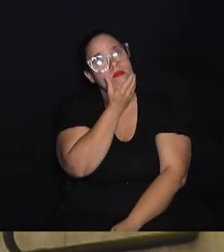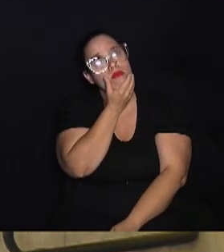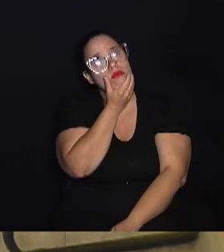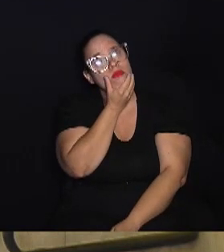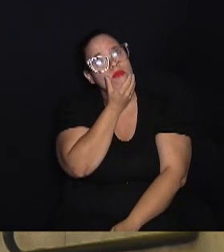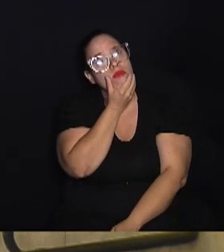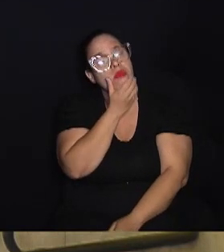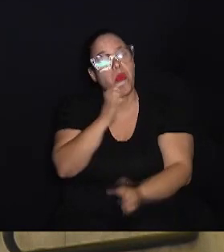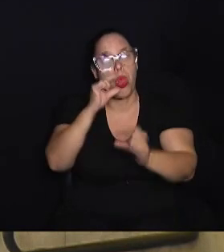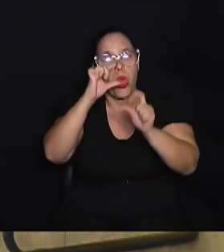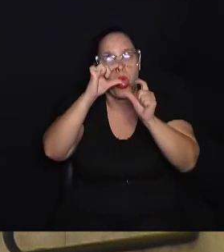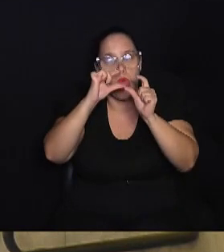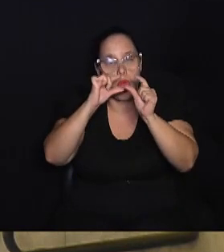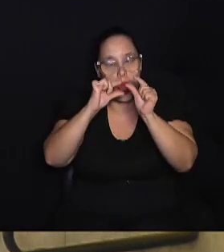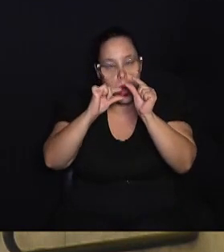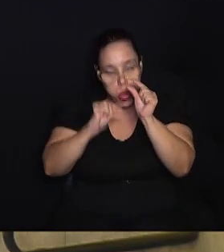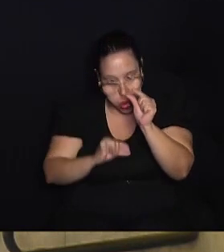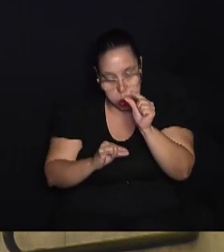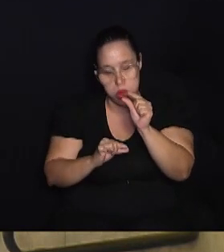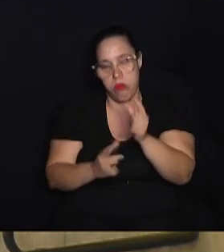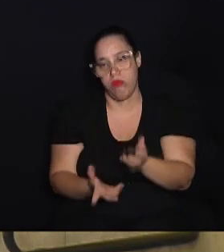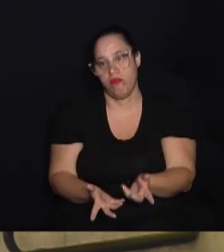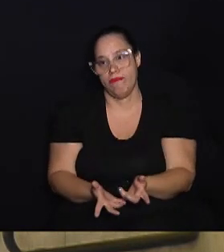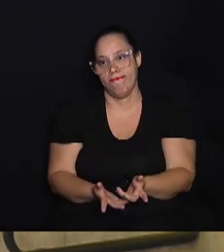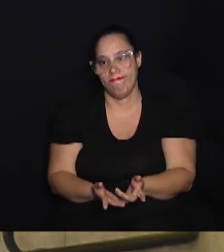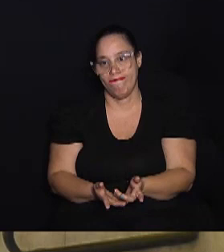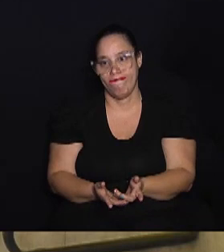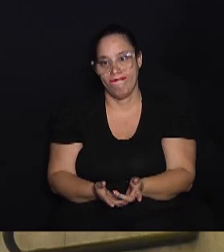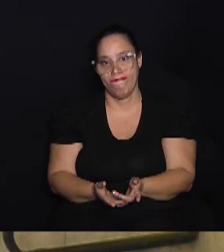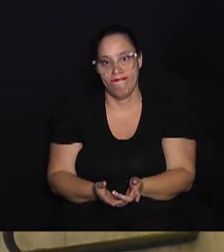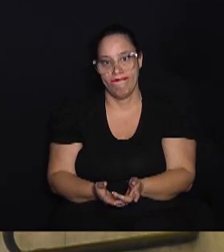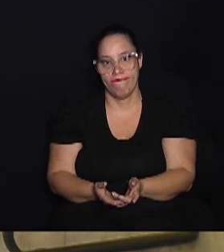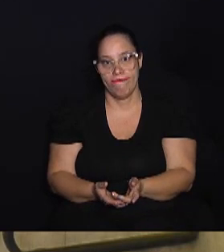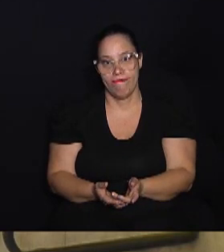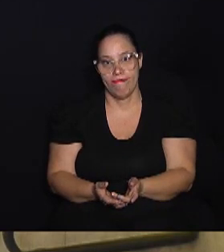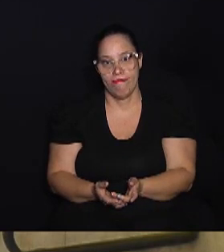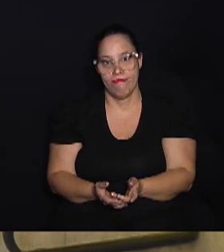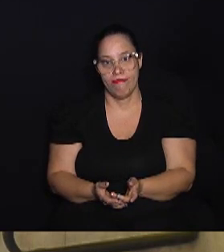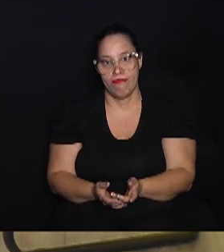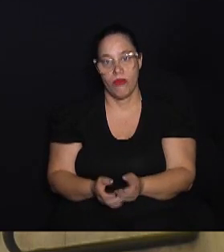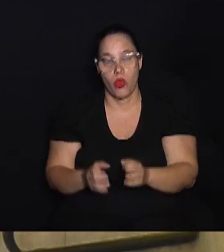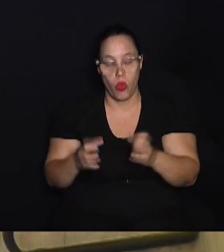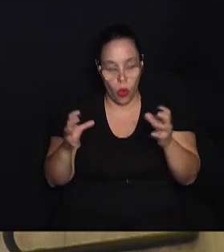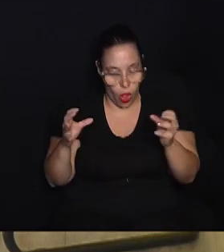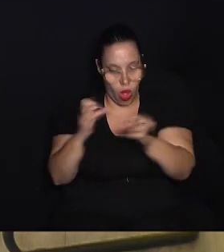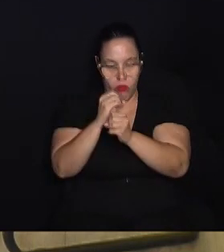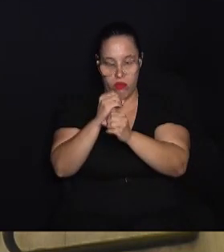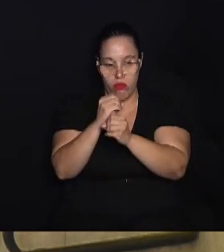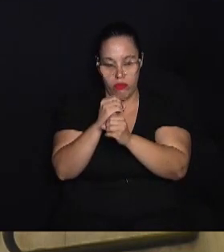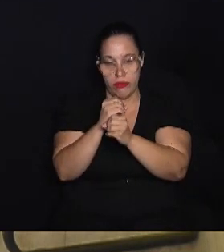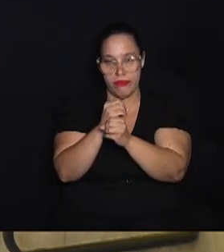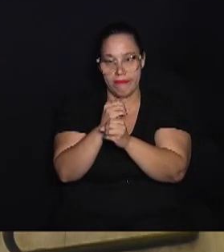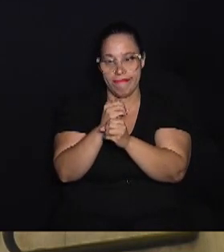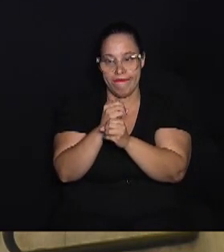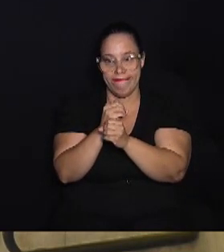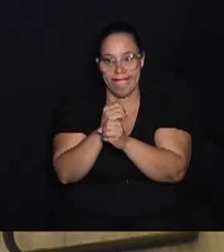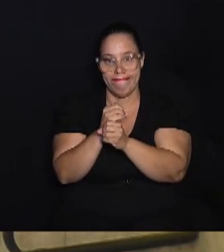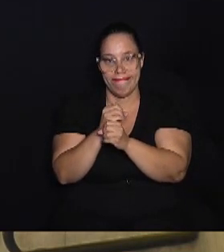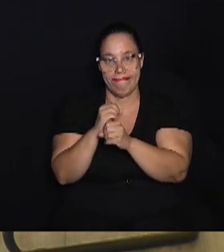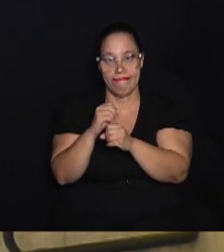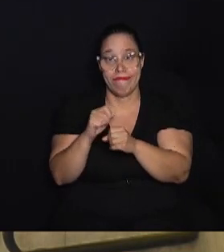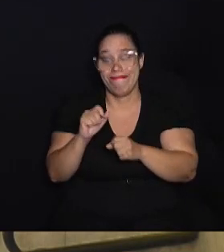tentar minimizar, já que mesmo que a gente passe a não ter emissão mais, ainda vamos aí colher